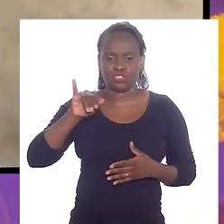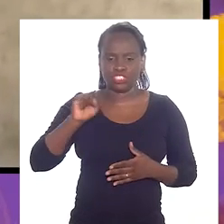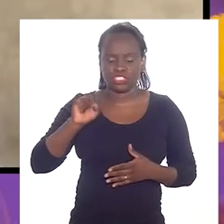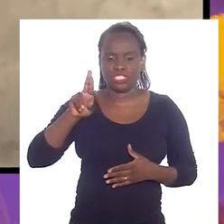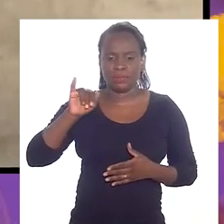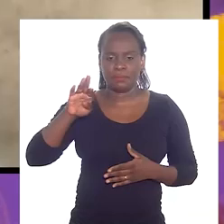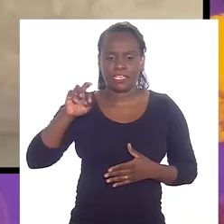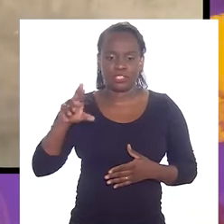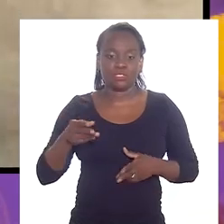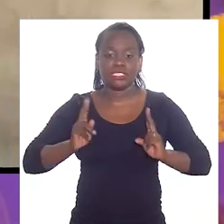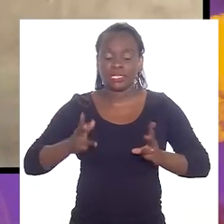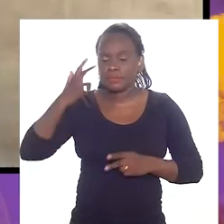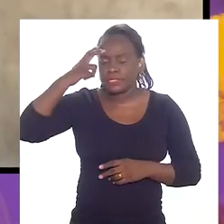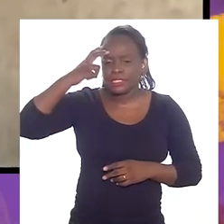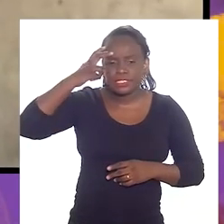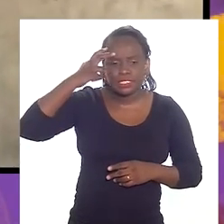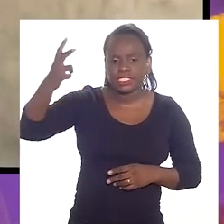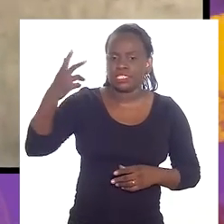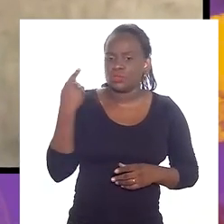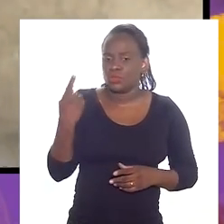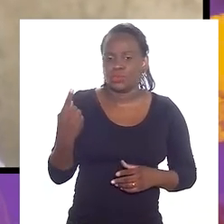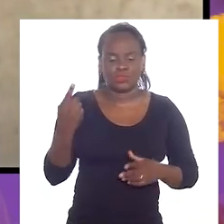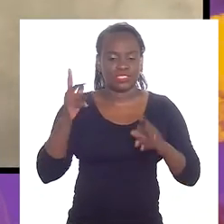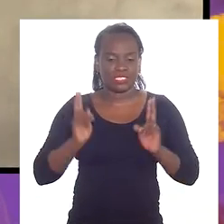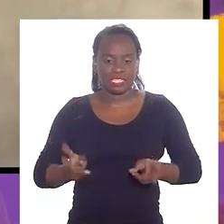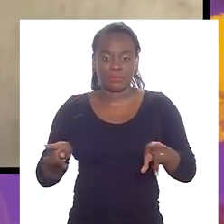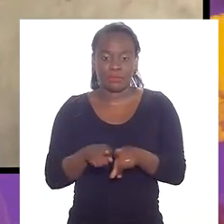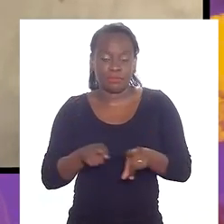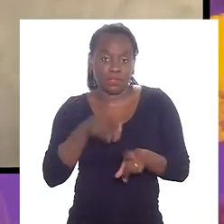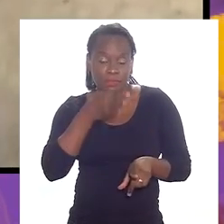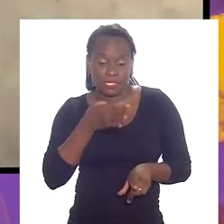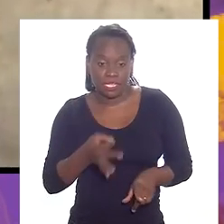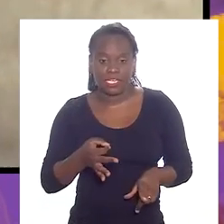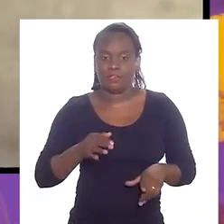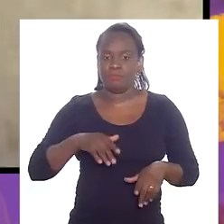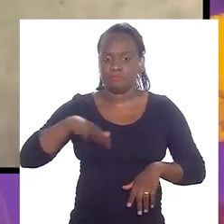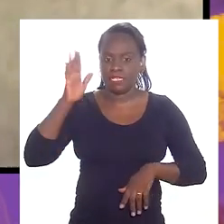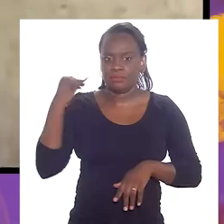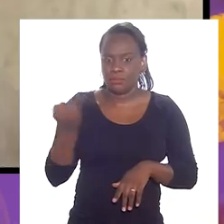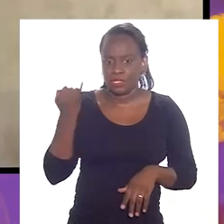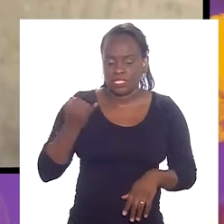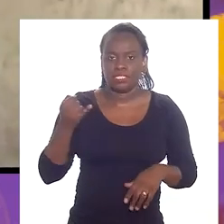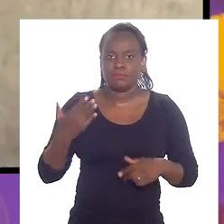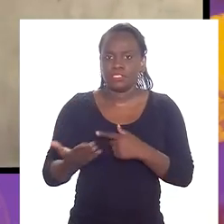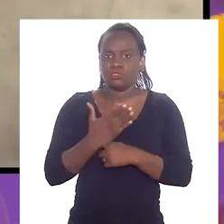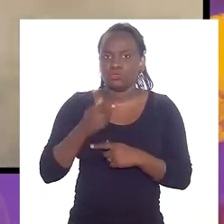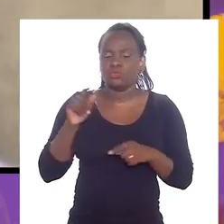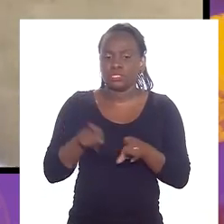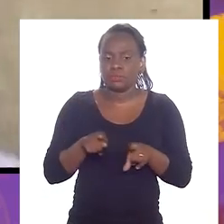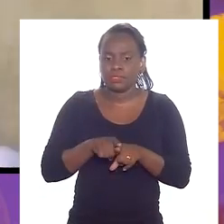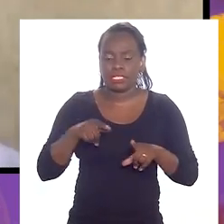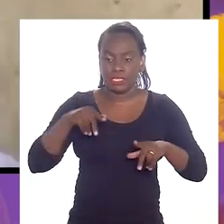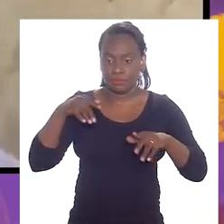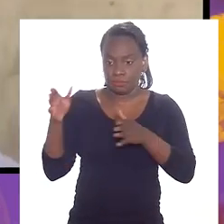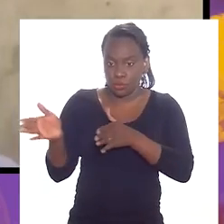Luiz rápido sempre sempre uma inteligência única e sempre com opiniões das mais relevantes que me fazem